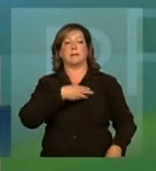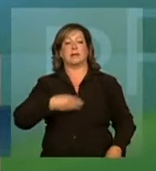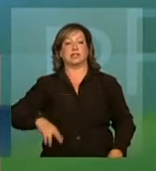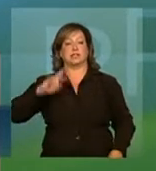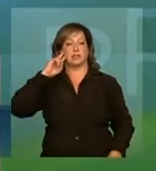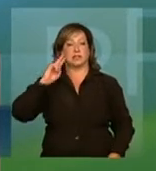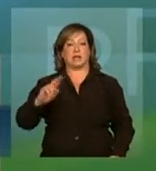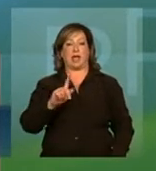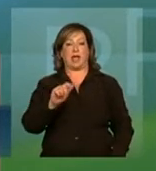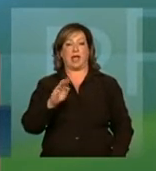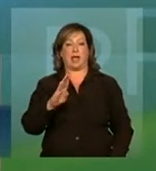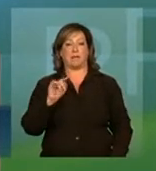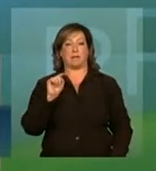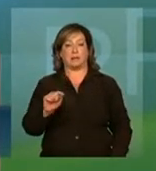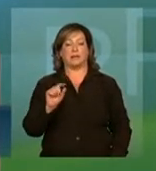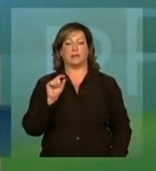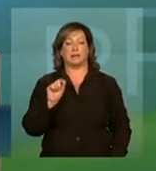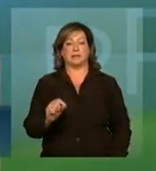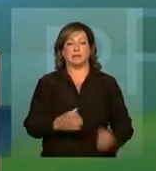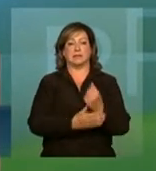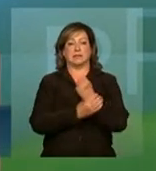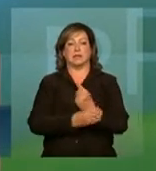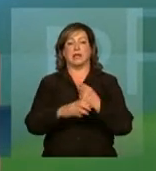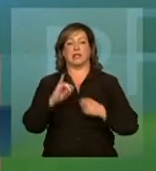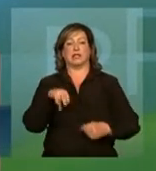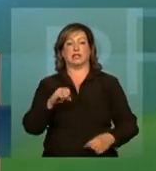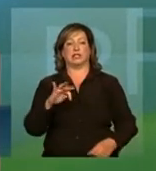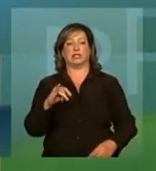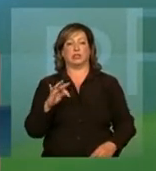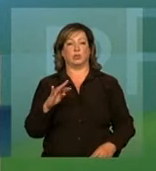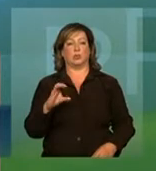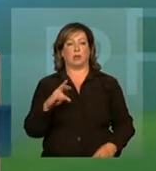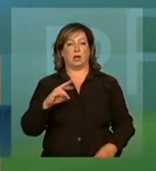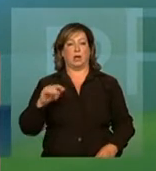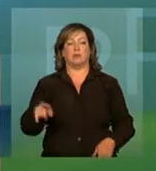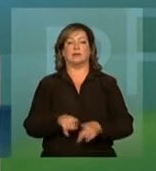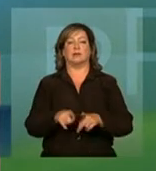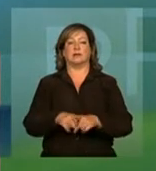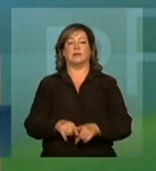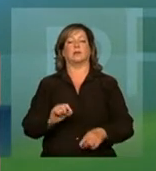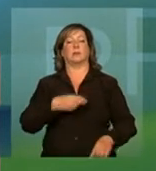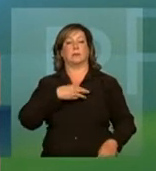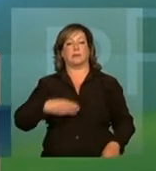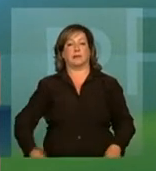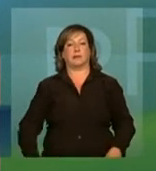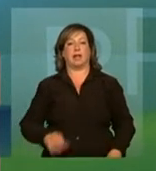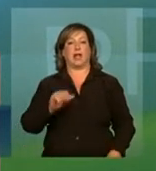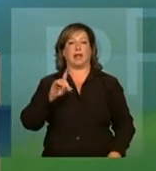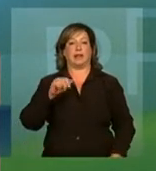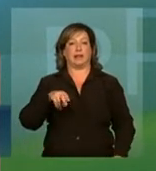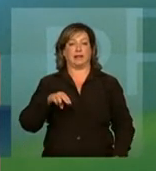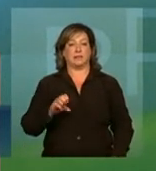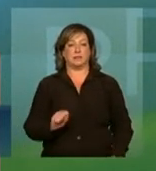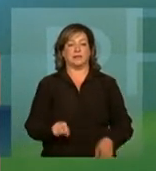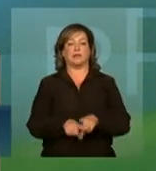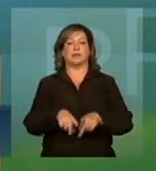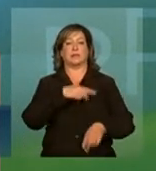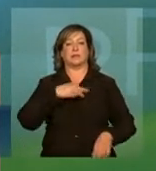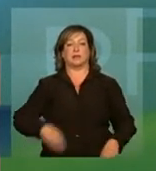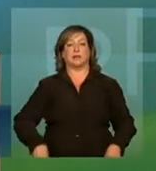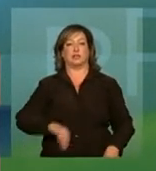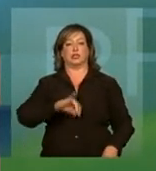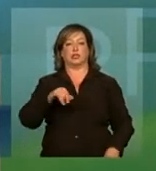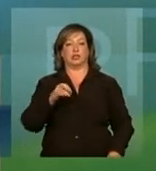do Gabinete da Segurança Institucional, ministro-advogado-geral da União, Luiz Inácio Adams, ministro Jorge Age,